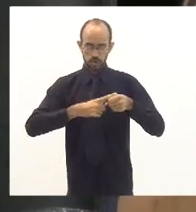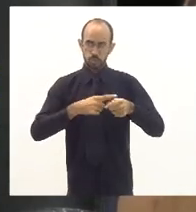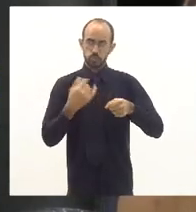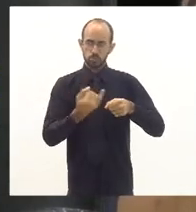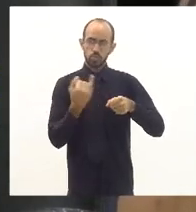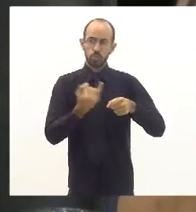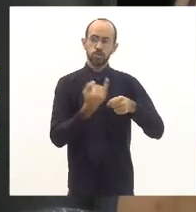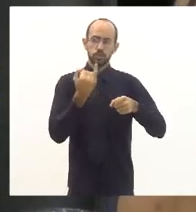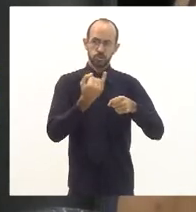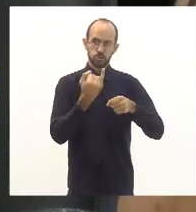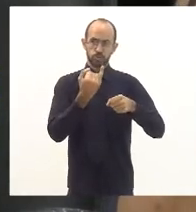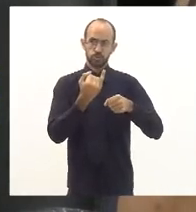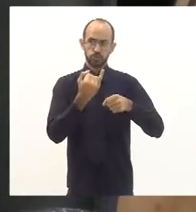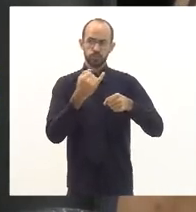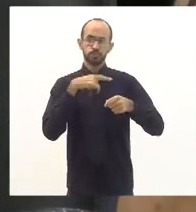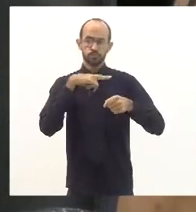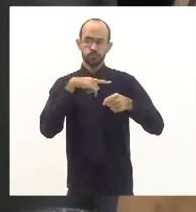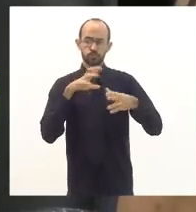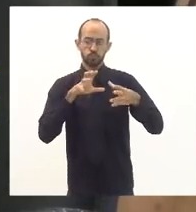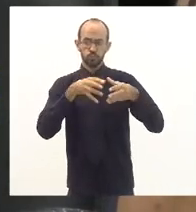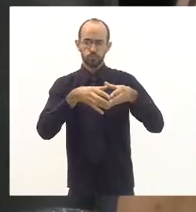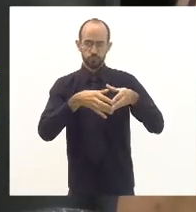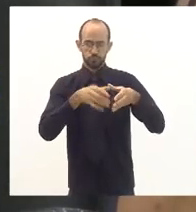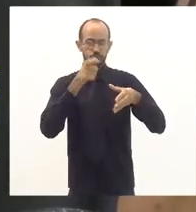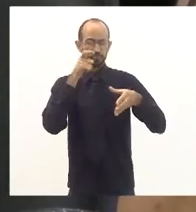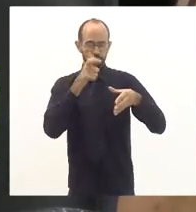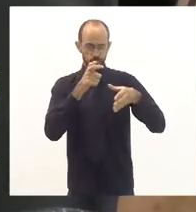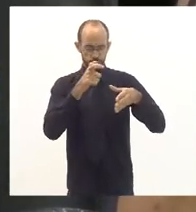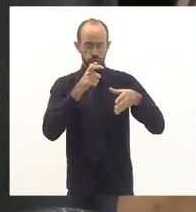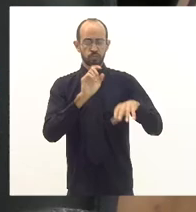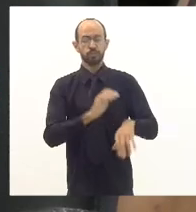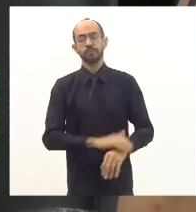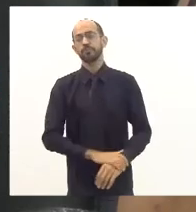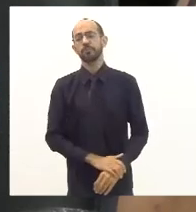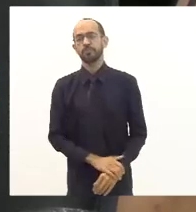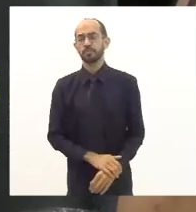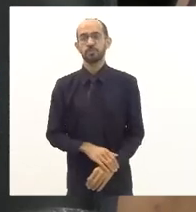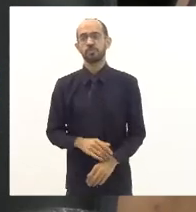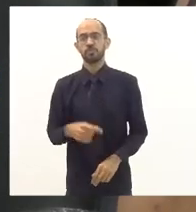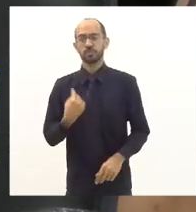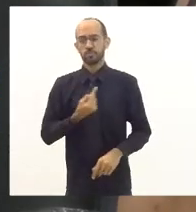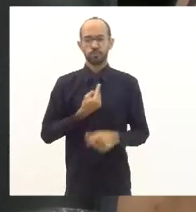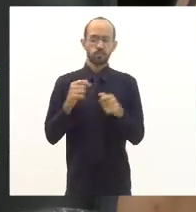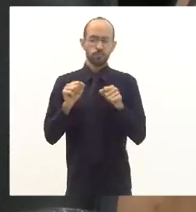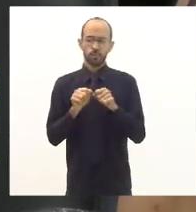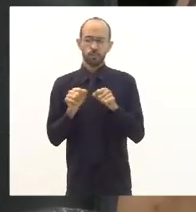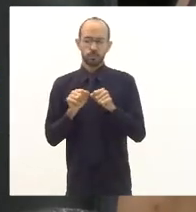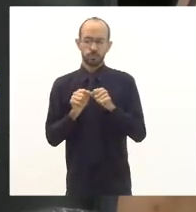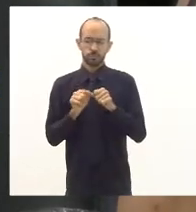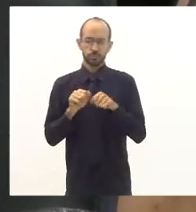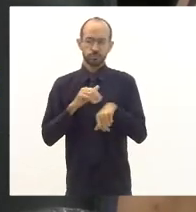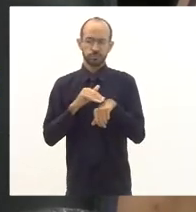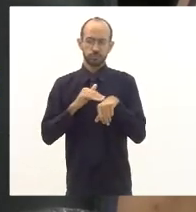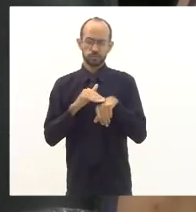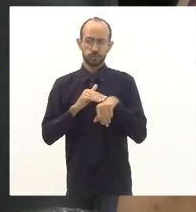traz aí um conjunto importante de pessoas que têm interesse nesse assunto. A gente tem feito uma conversa